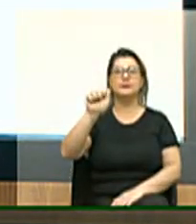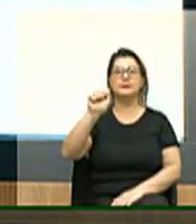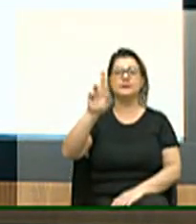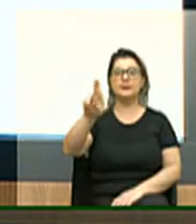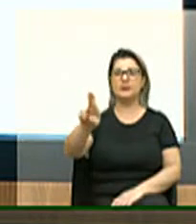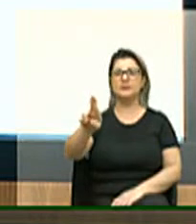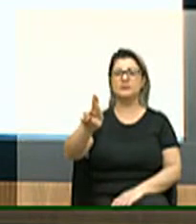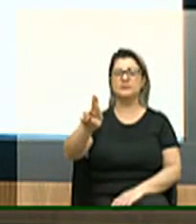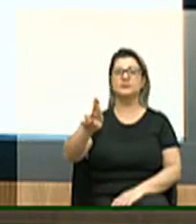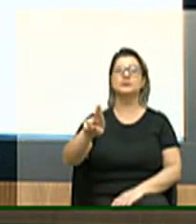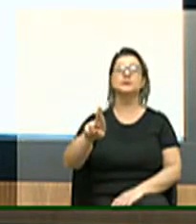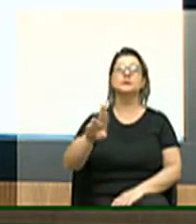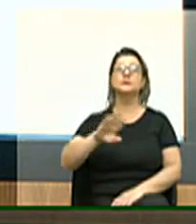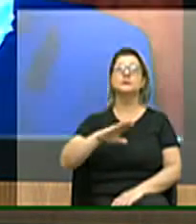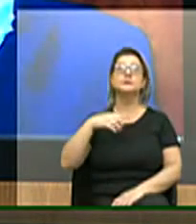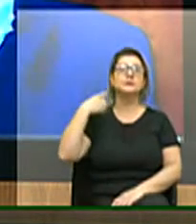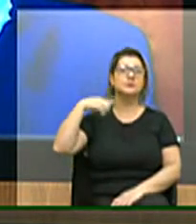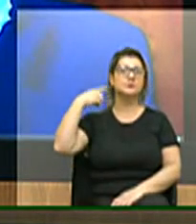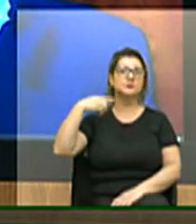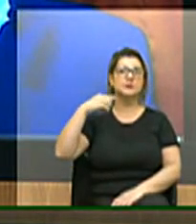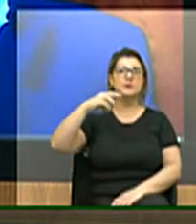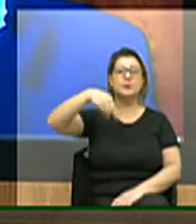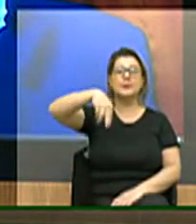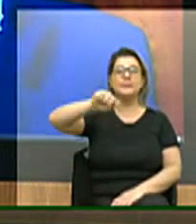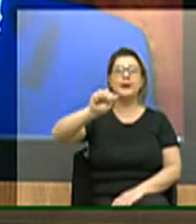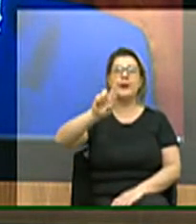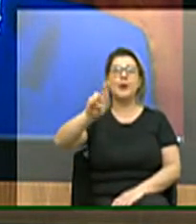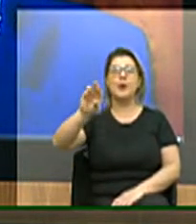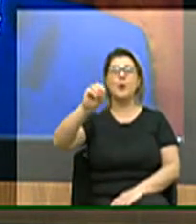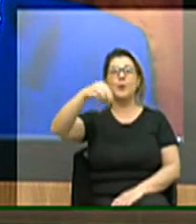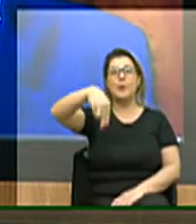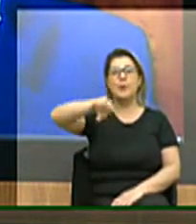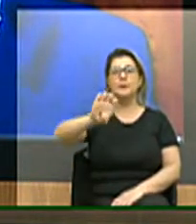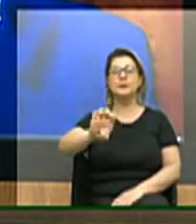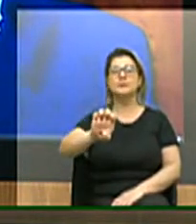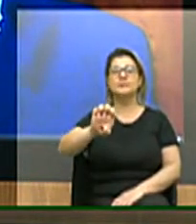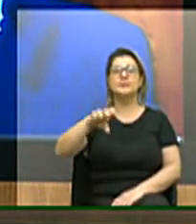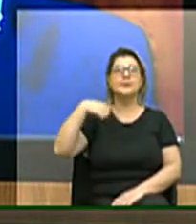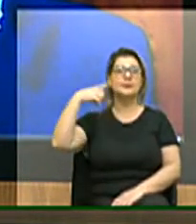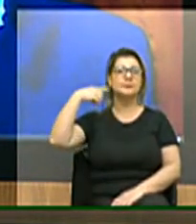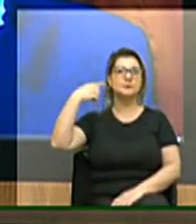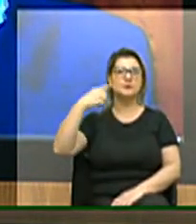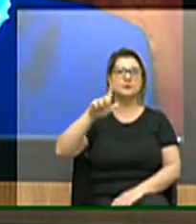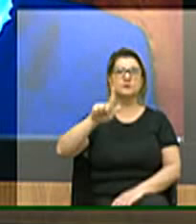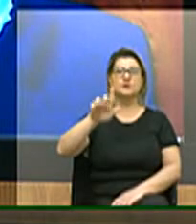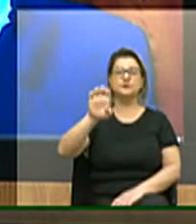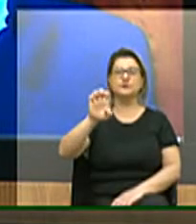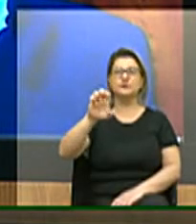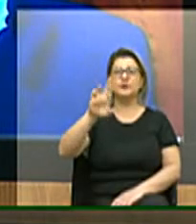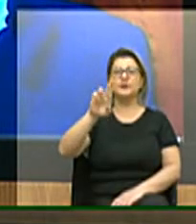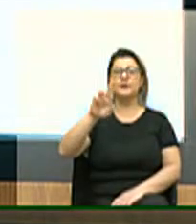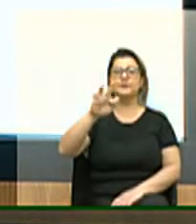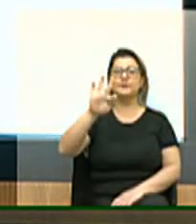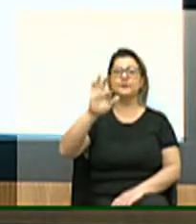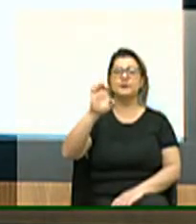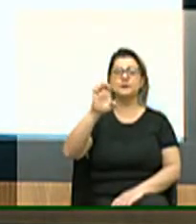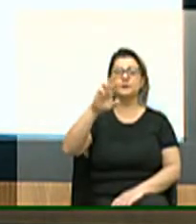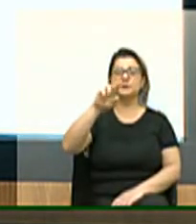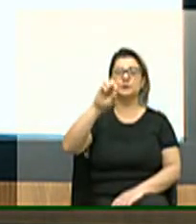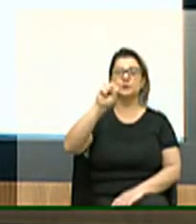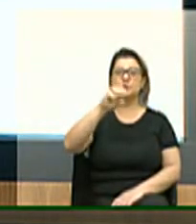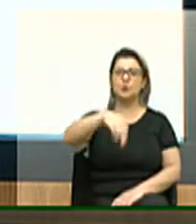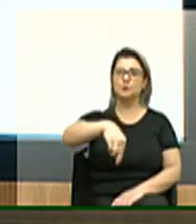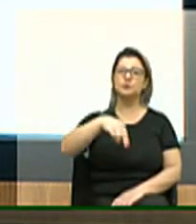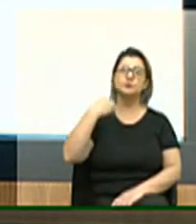Deputado Fernando Maroni. Presente, presidente. Okay. Deputado Jefferson Fernandes. Presente. Deputado